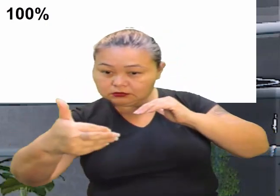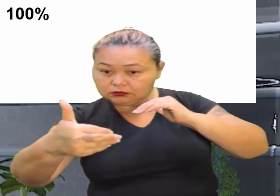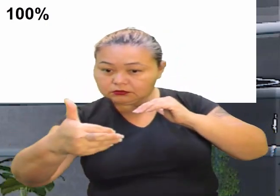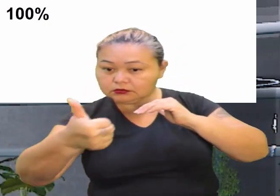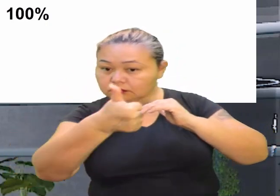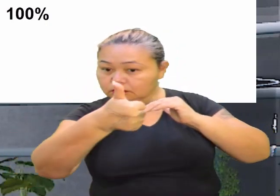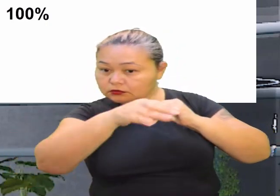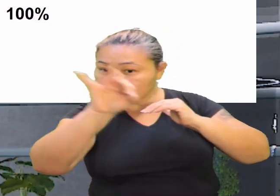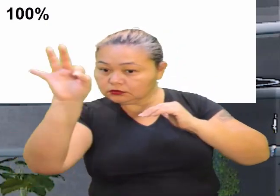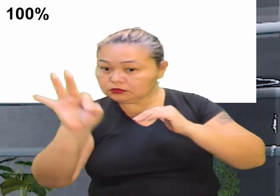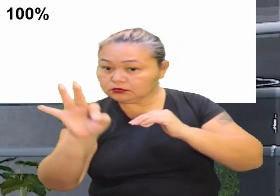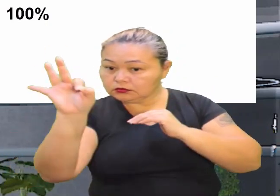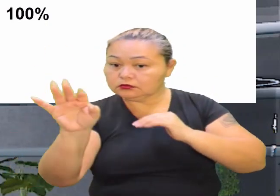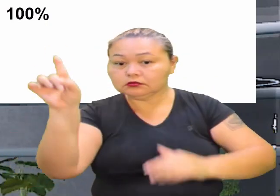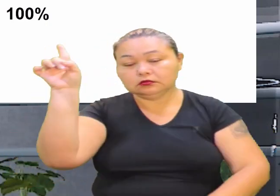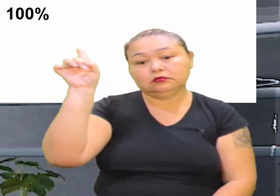Aqui.